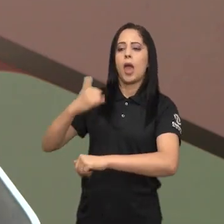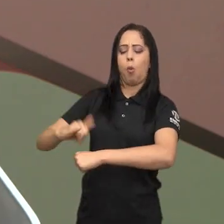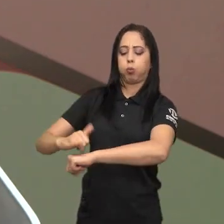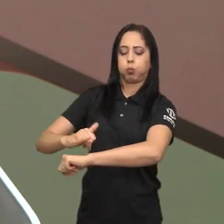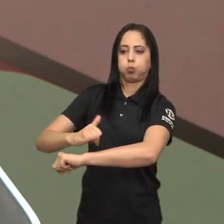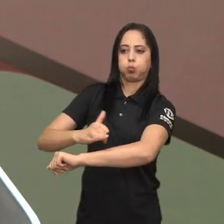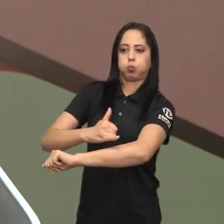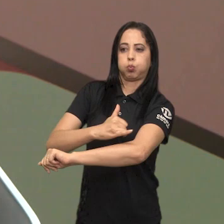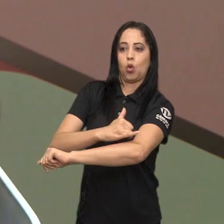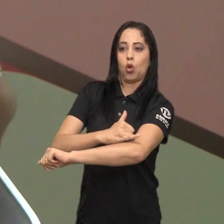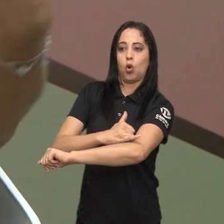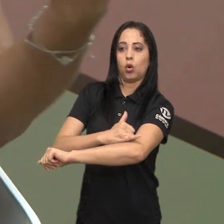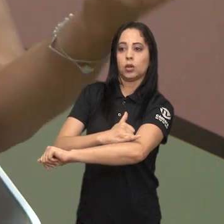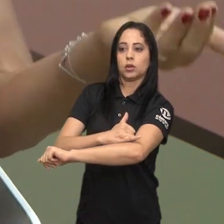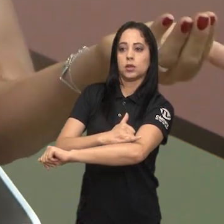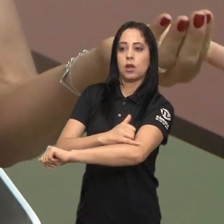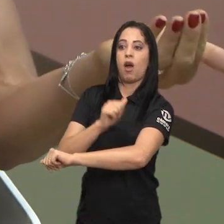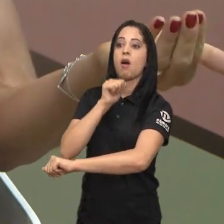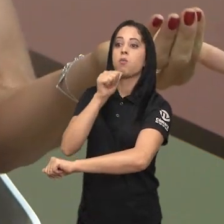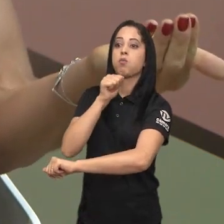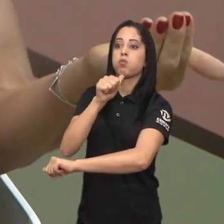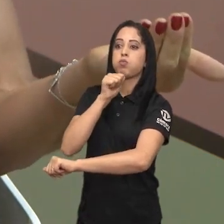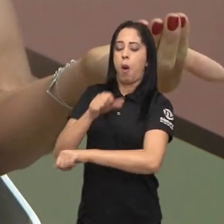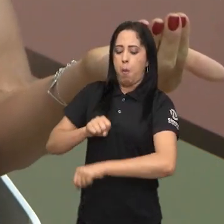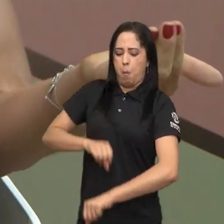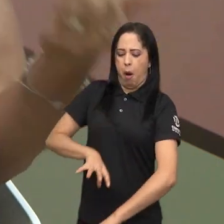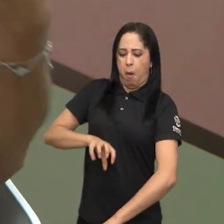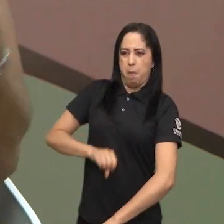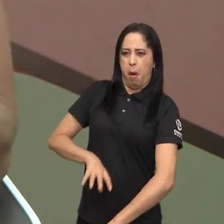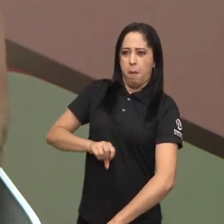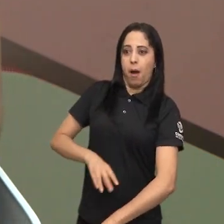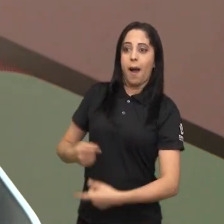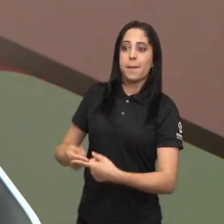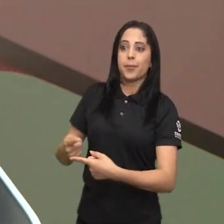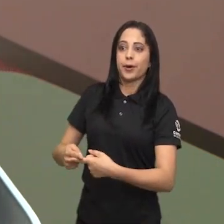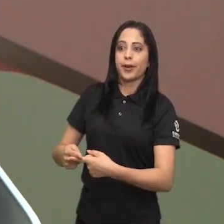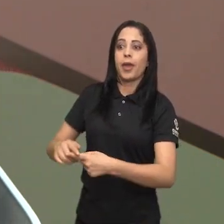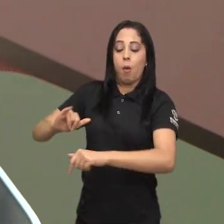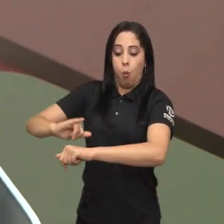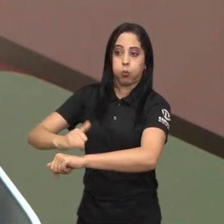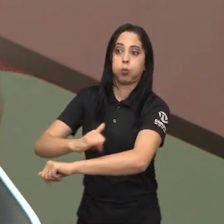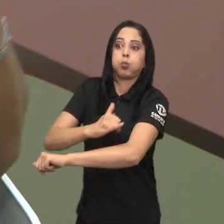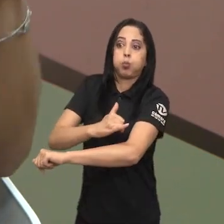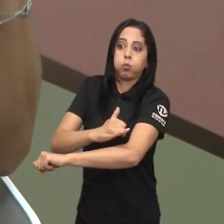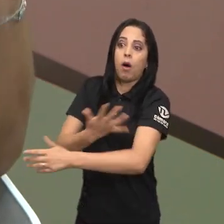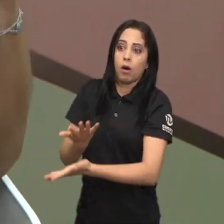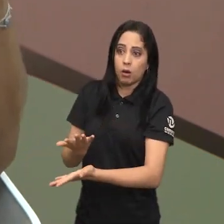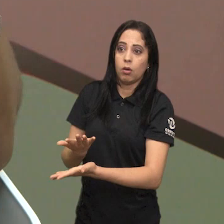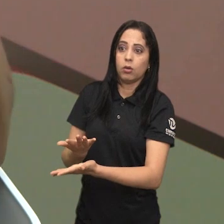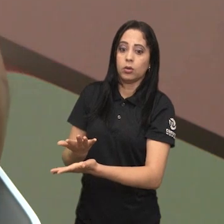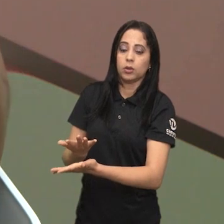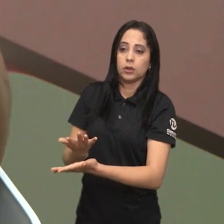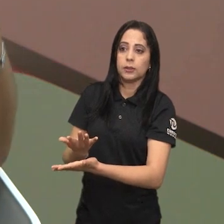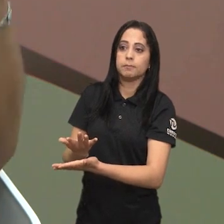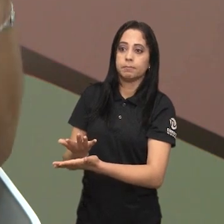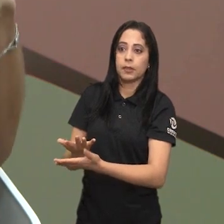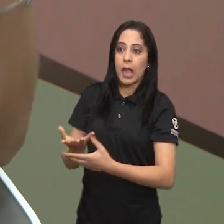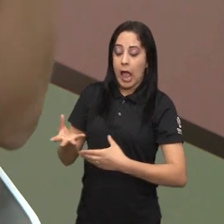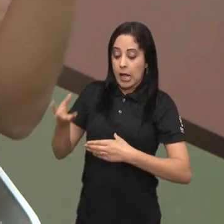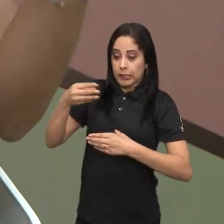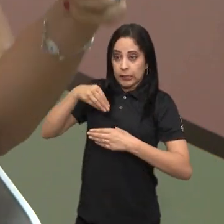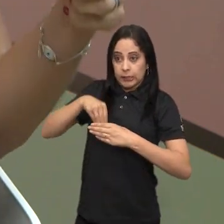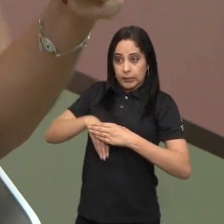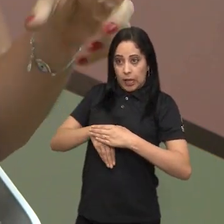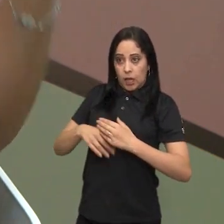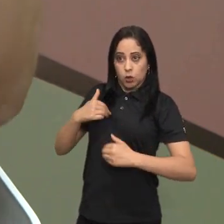sobrepeso, por exemplo, e que têm um fluxo menstrual mais alto por conta desse sobrepeso, porque a nossa gordura produz